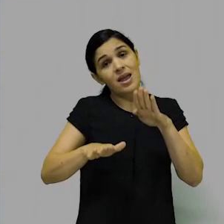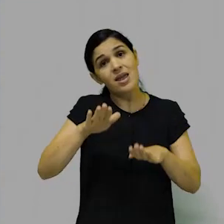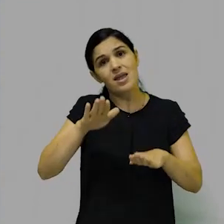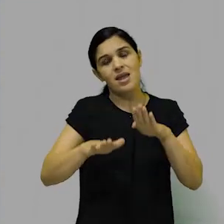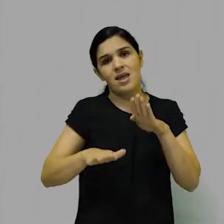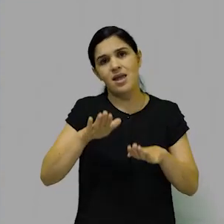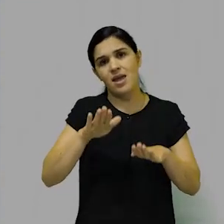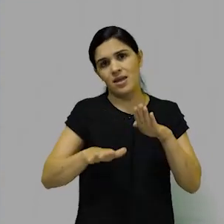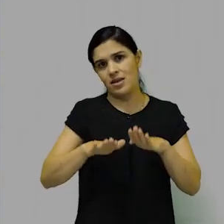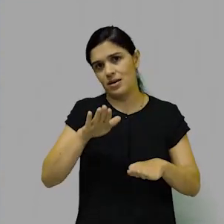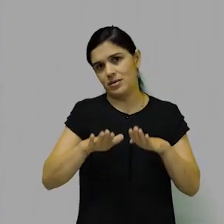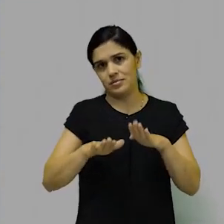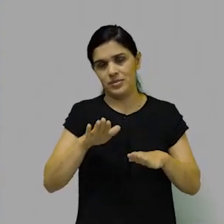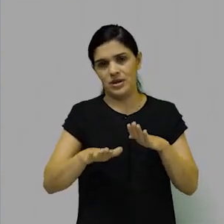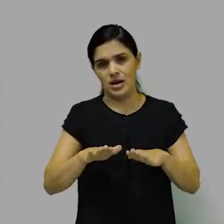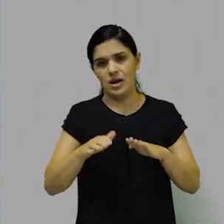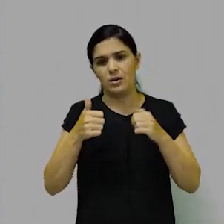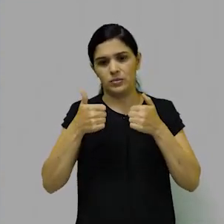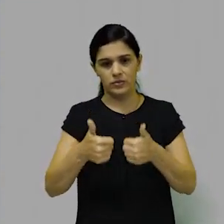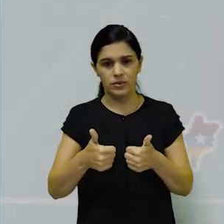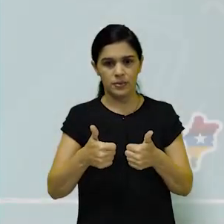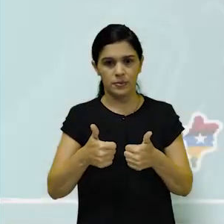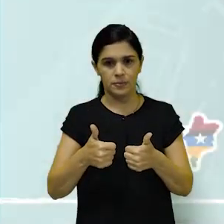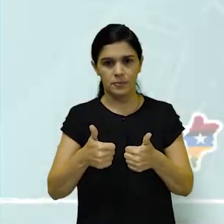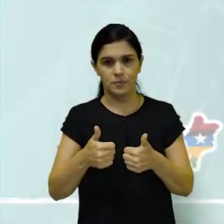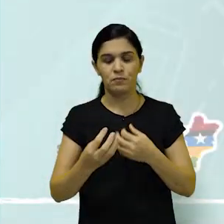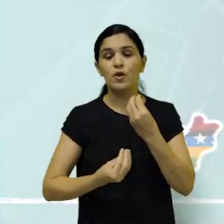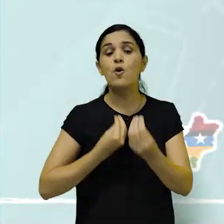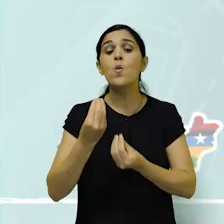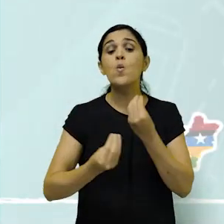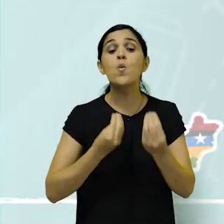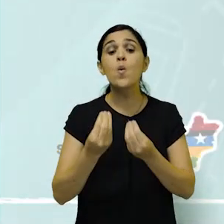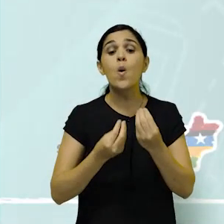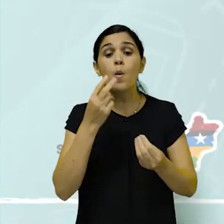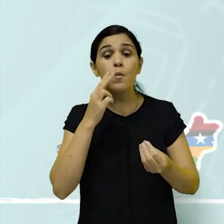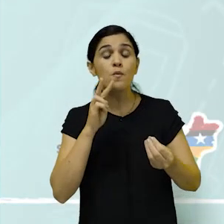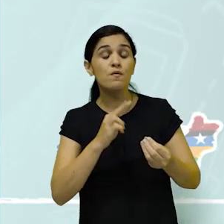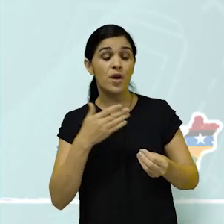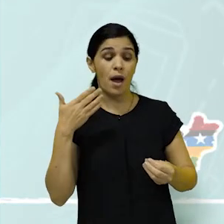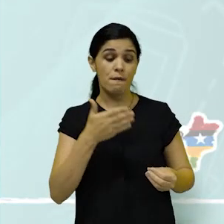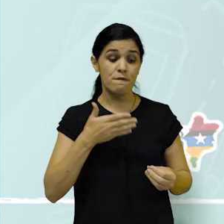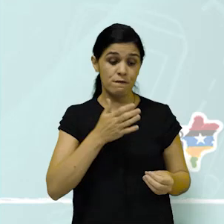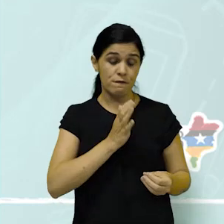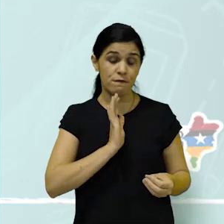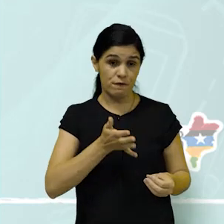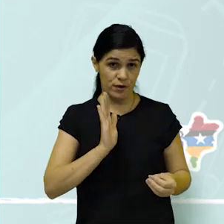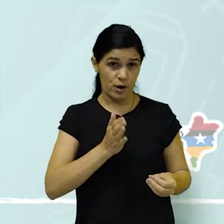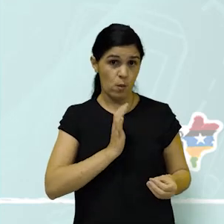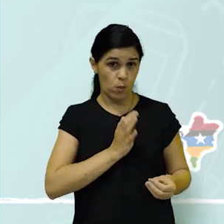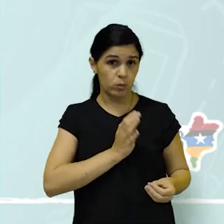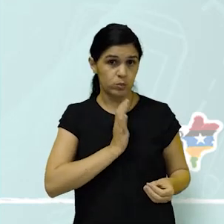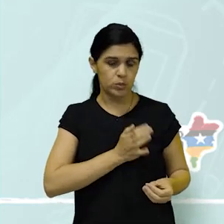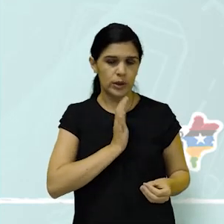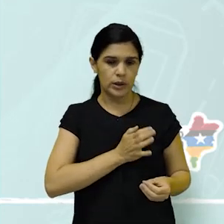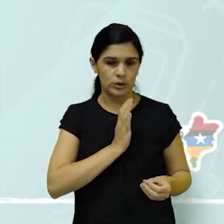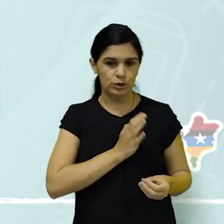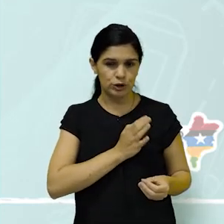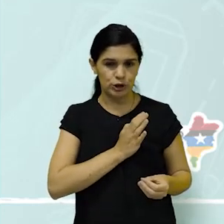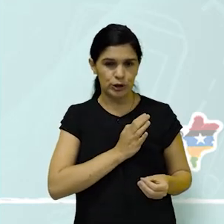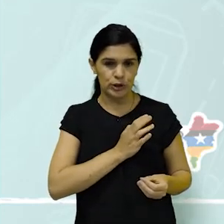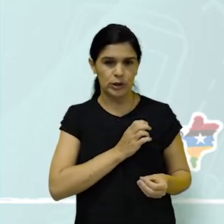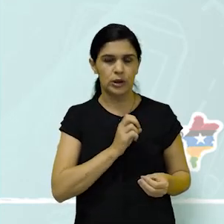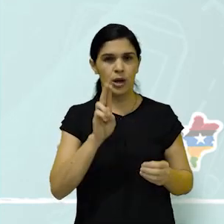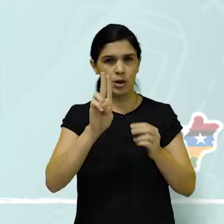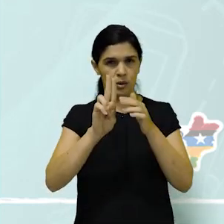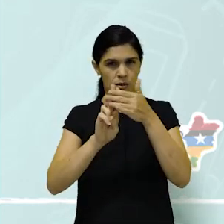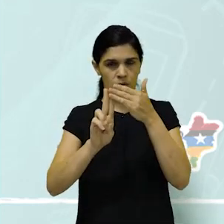faço um esforço excessivo. Como mensurar a frequência cardíaca? Está aqui, ó. No pulso, basta colocar o dedo